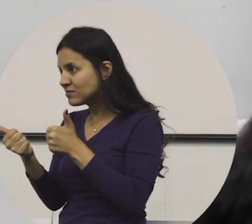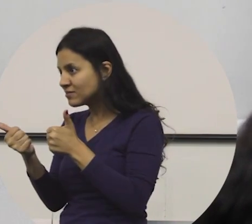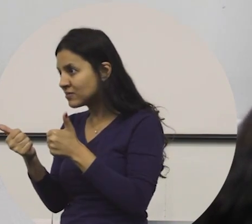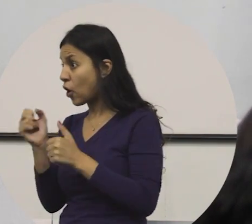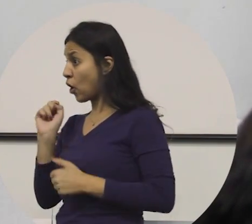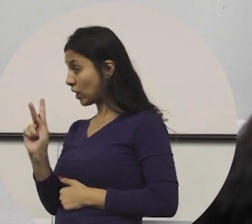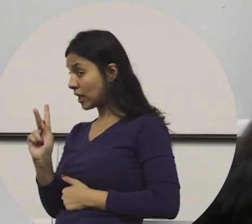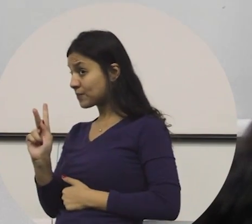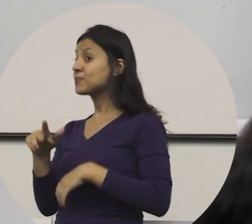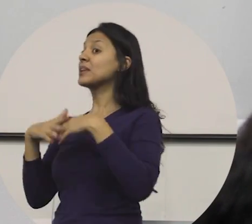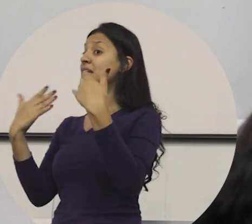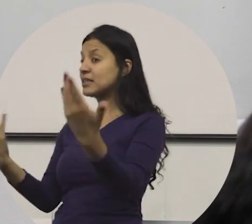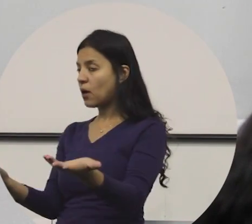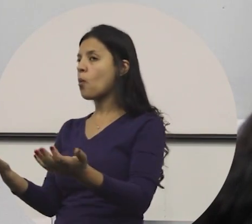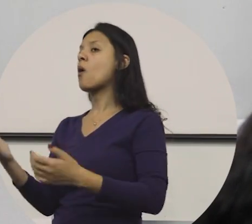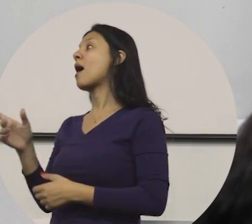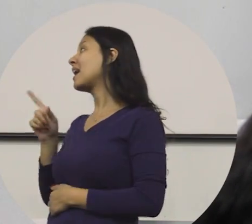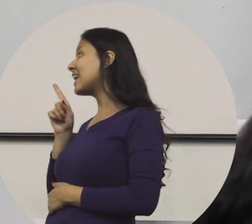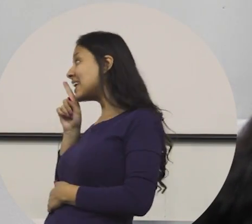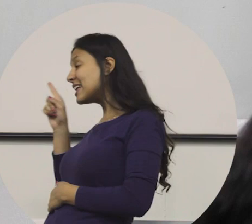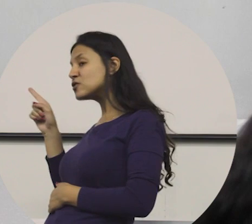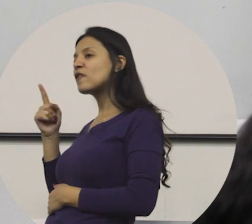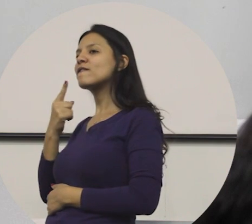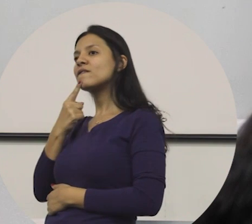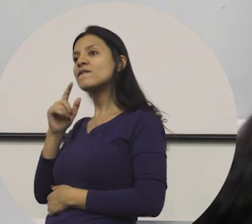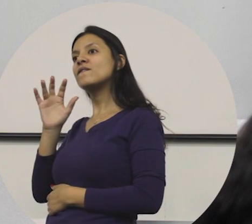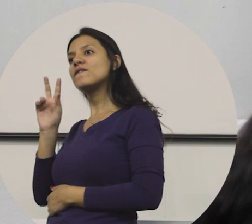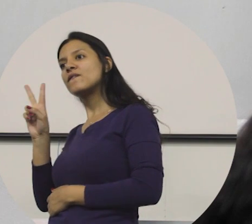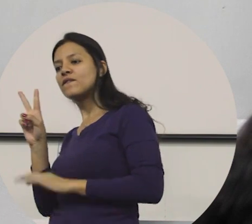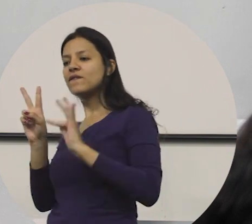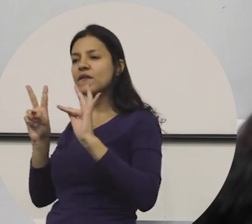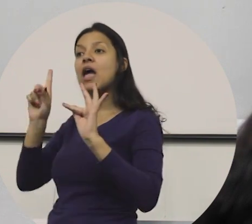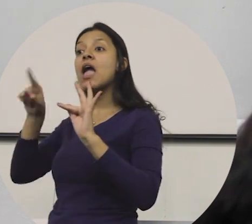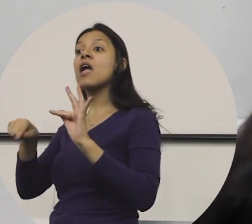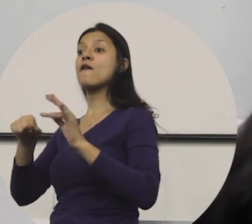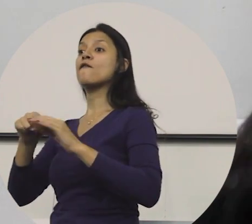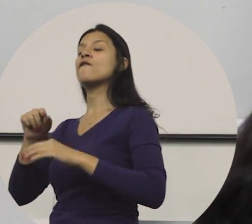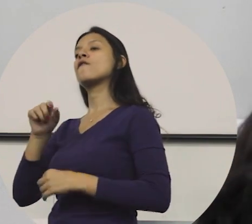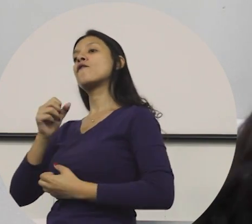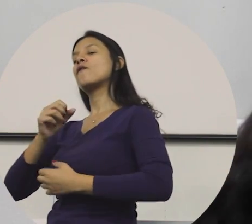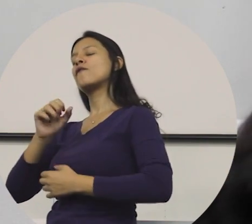Ok? Então, isso seria a forma da expressão.